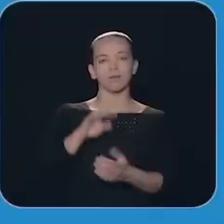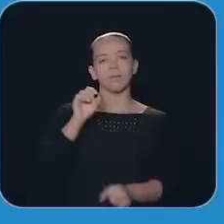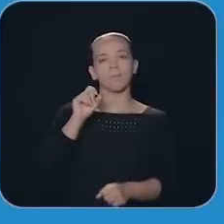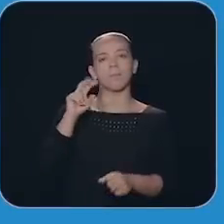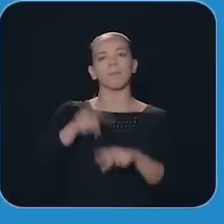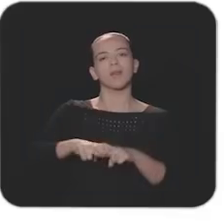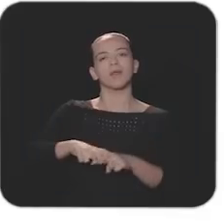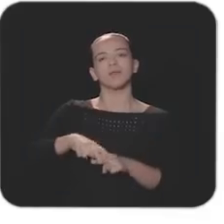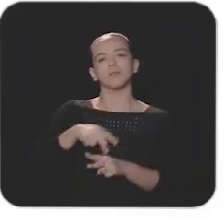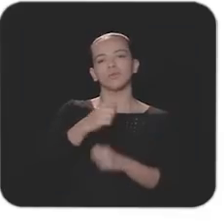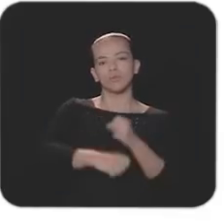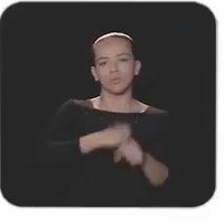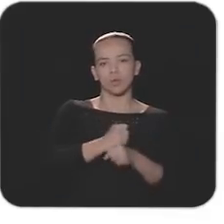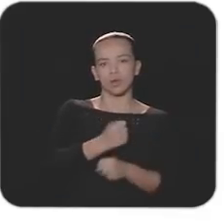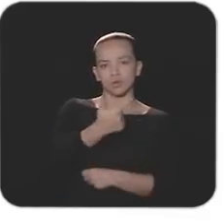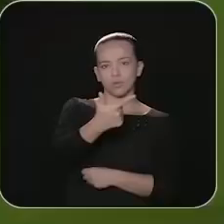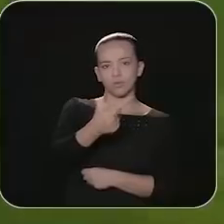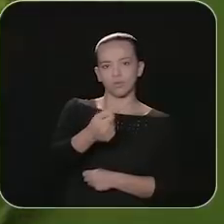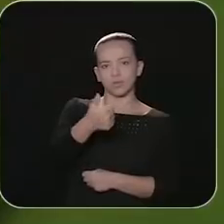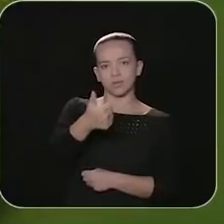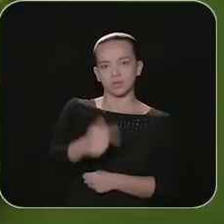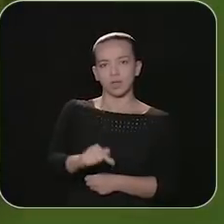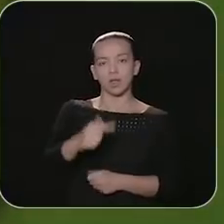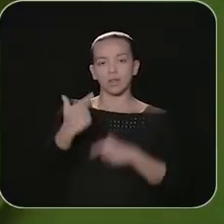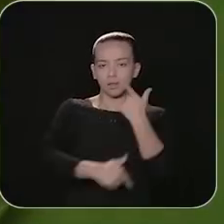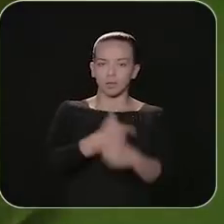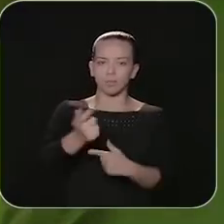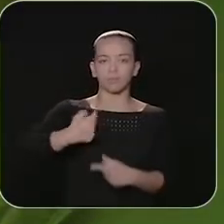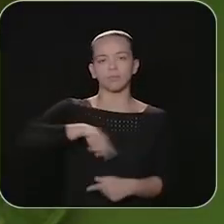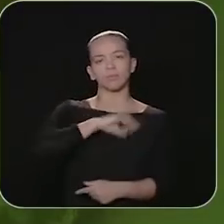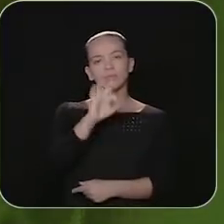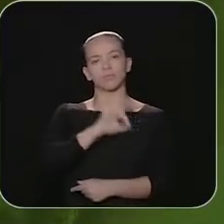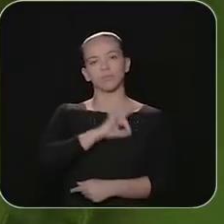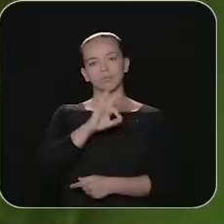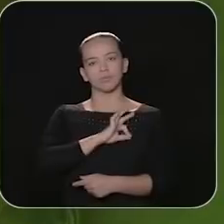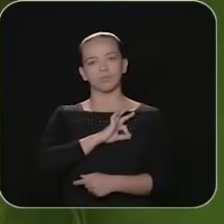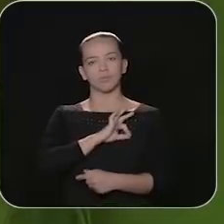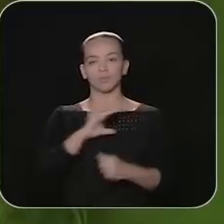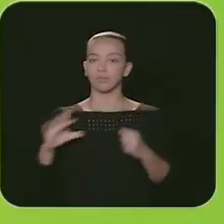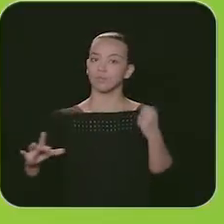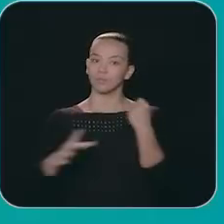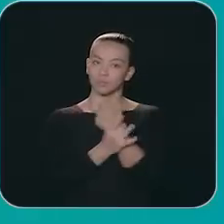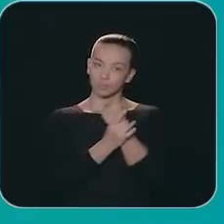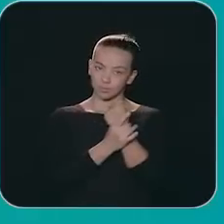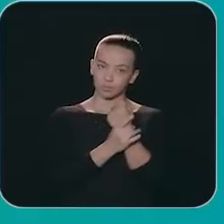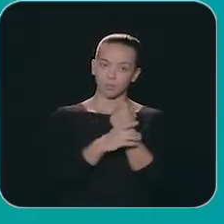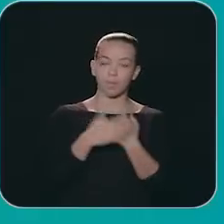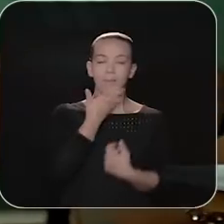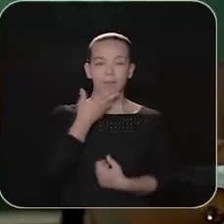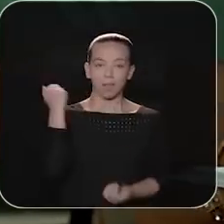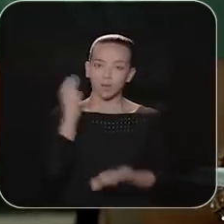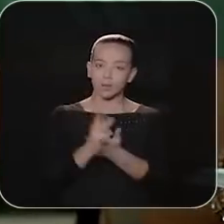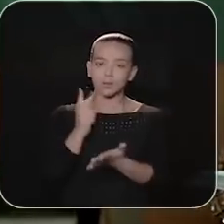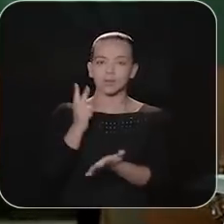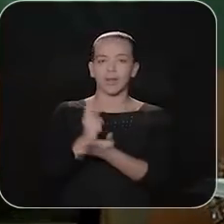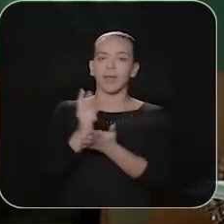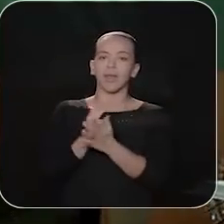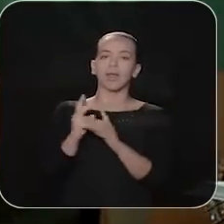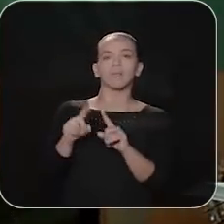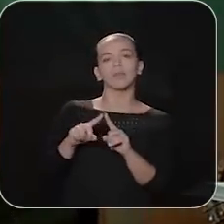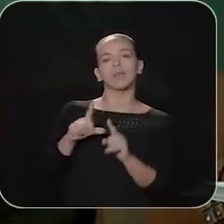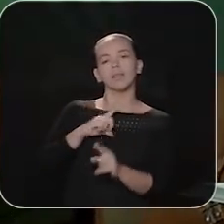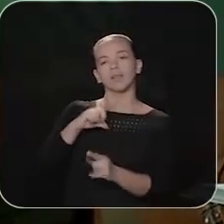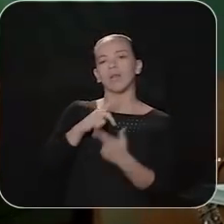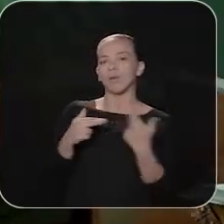não tinha, agora tem! E aí? Bora bater aquele papo reto. Quando o aluno mostra